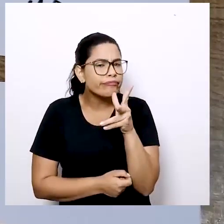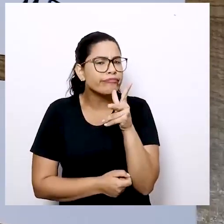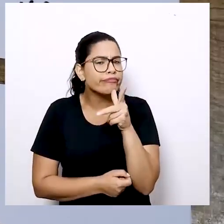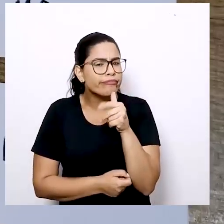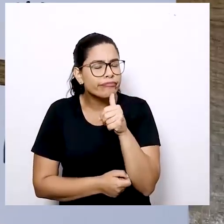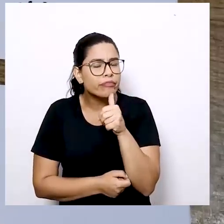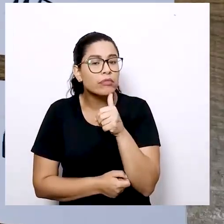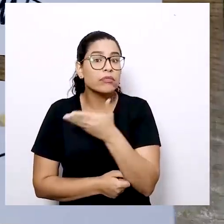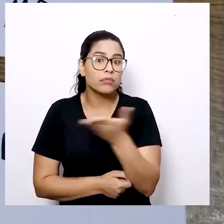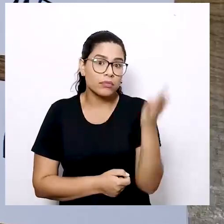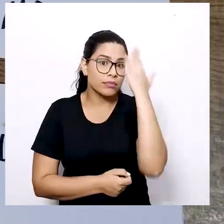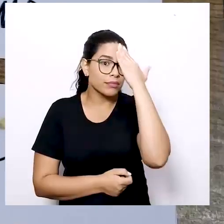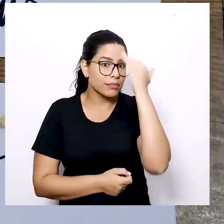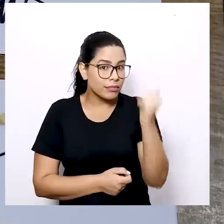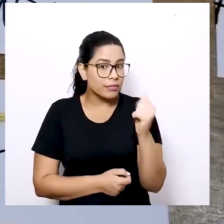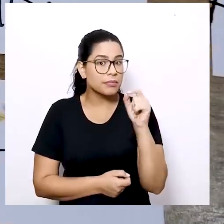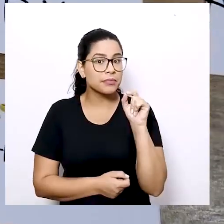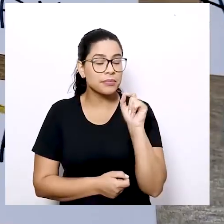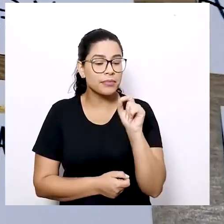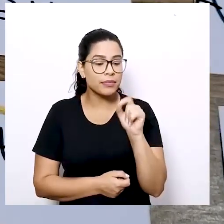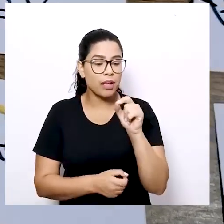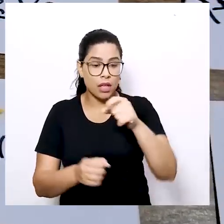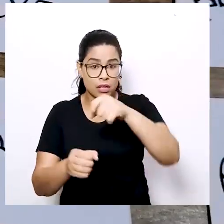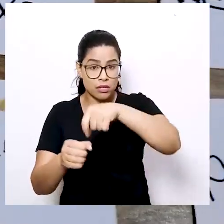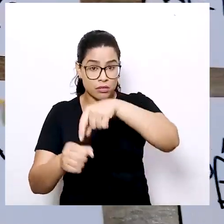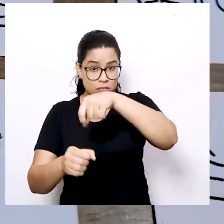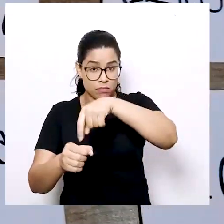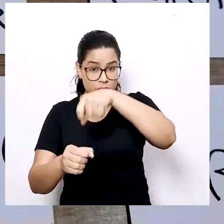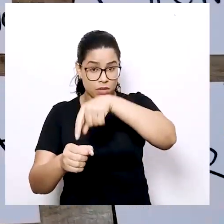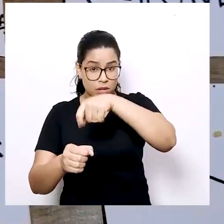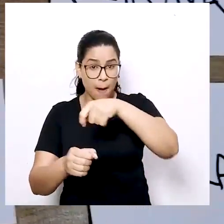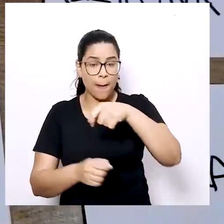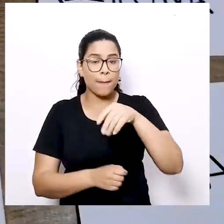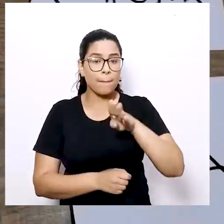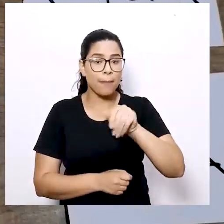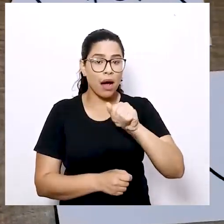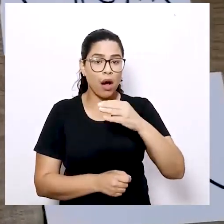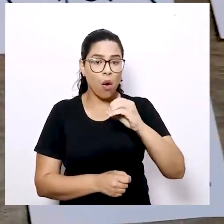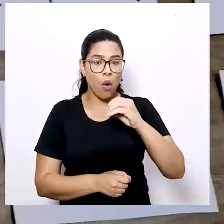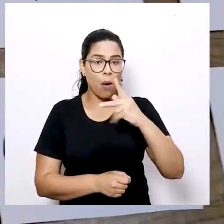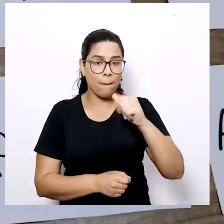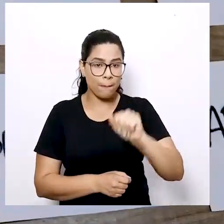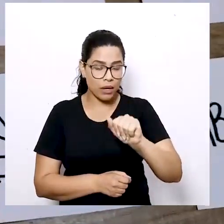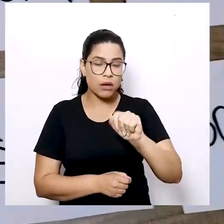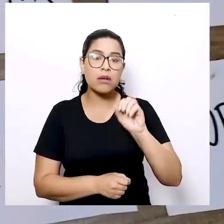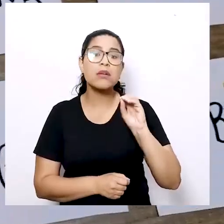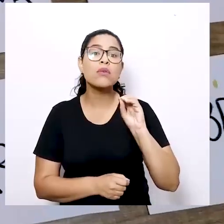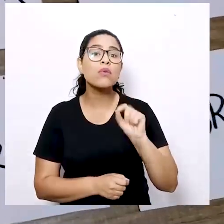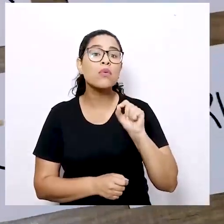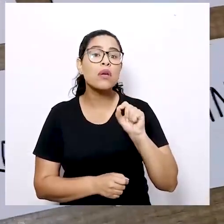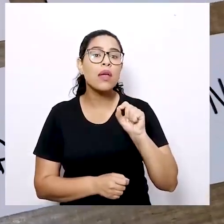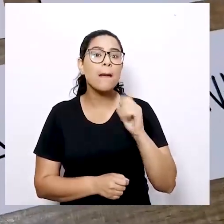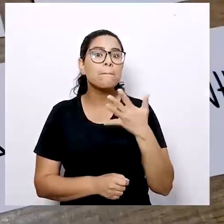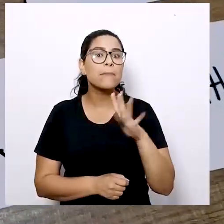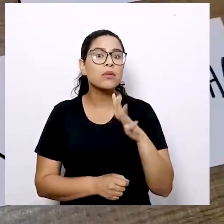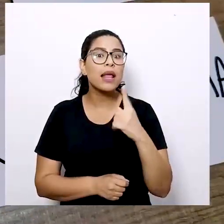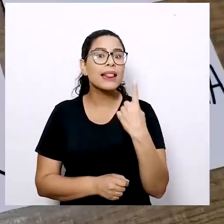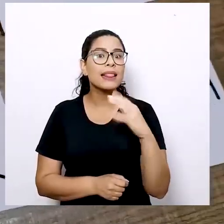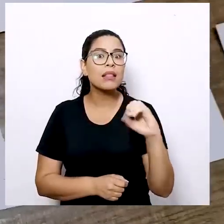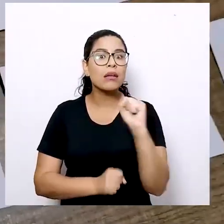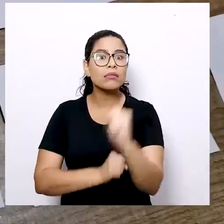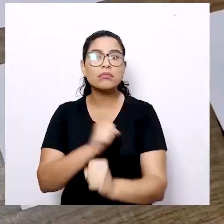Vocês sabiam que para uma semente de baobá germinar, demora, em média, 10